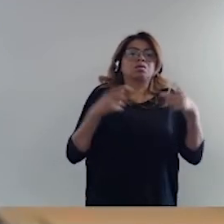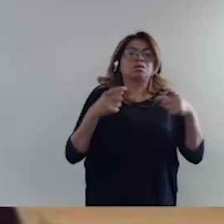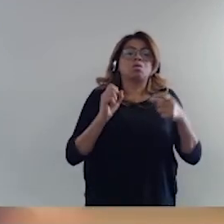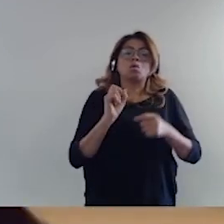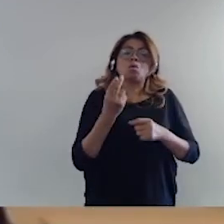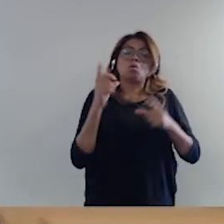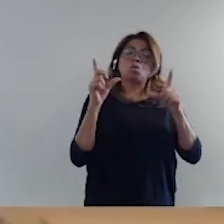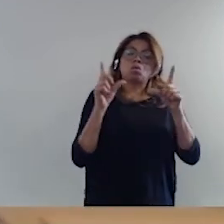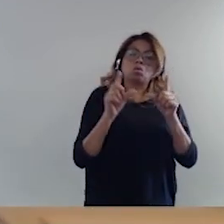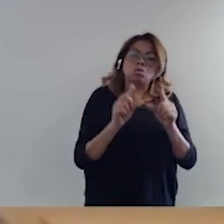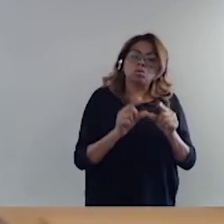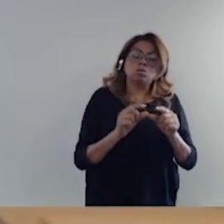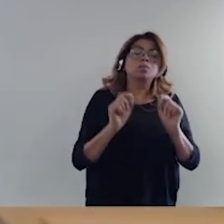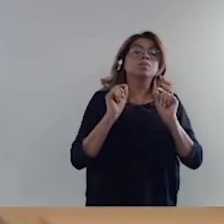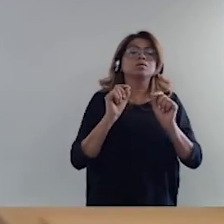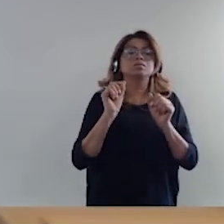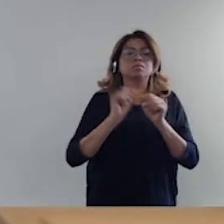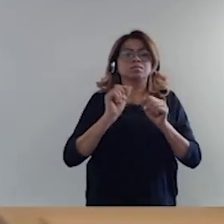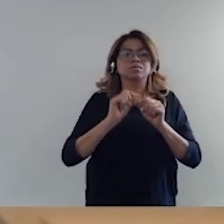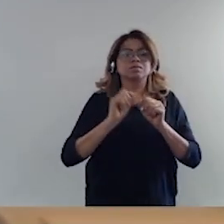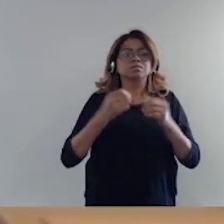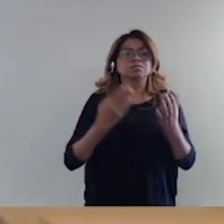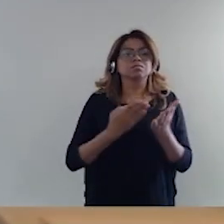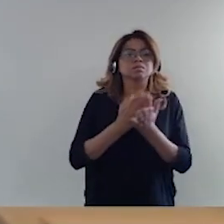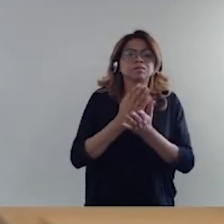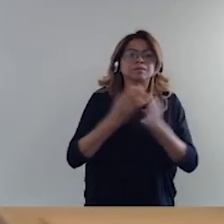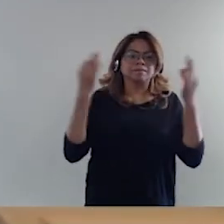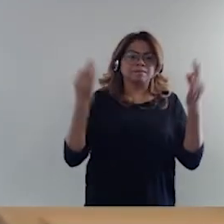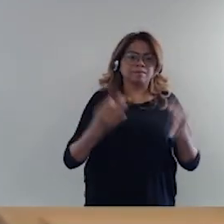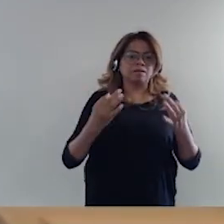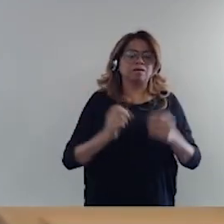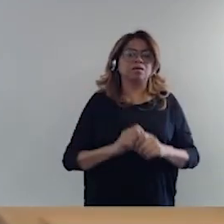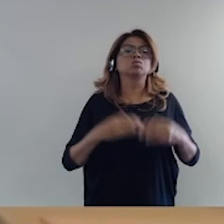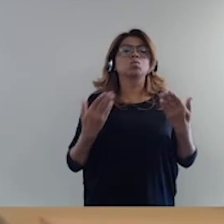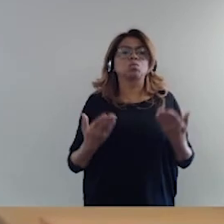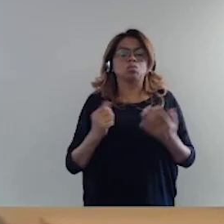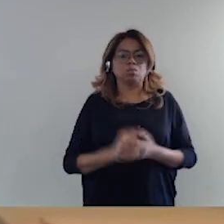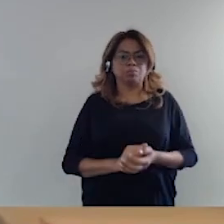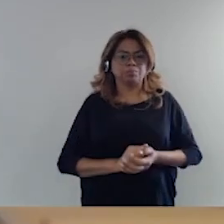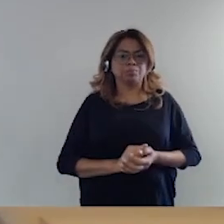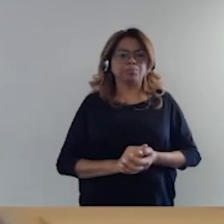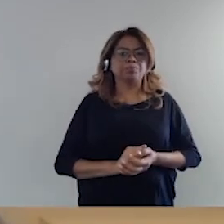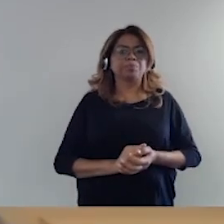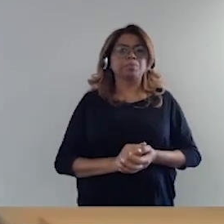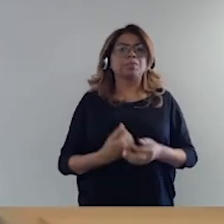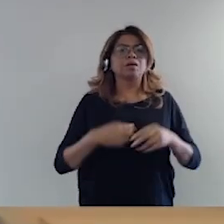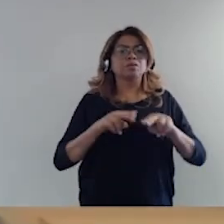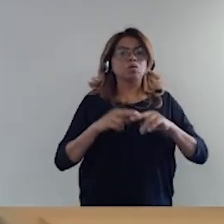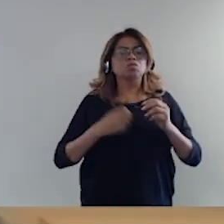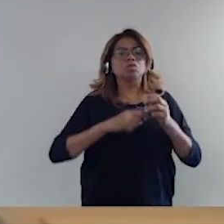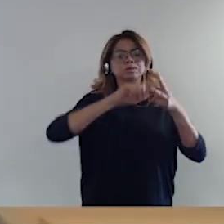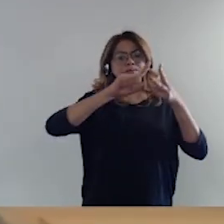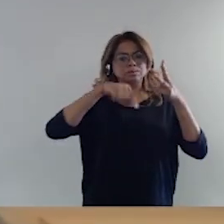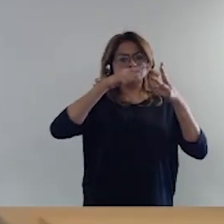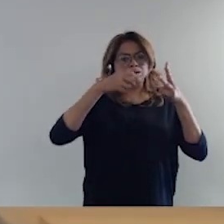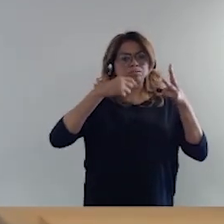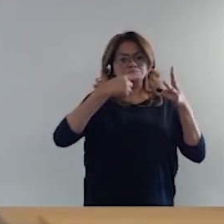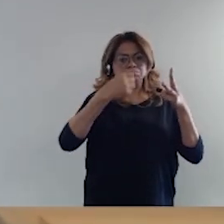está decrescendo e o que está sendo efetivo e o que não está sendo efetivo. Eu vou citar apenas essas